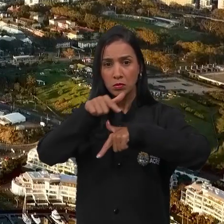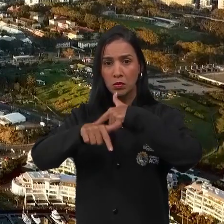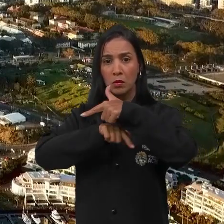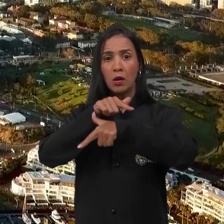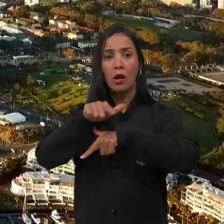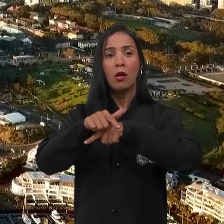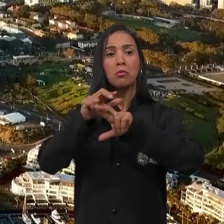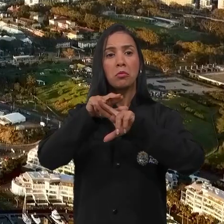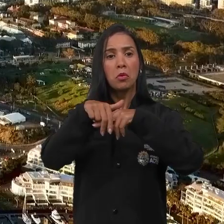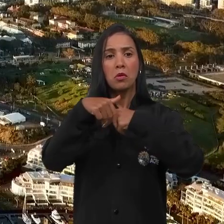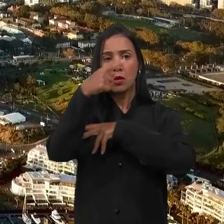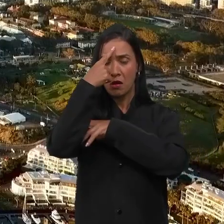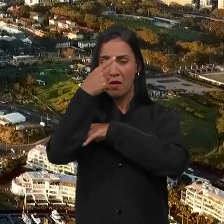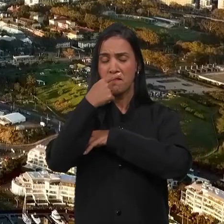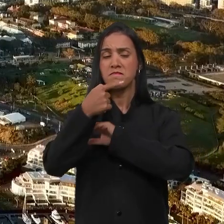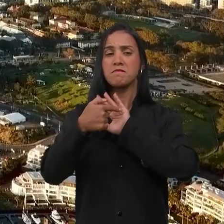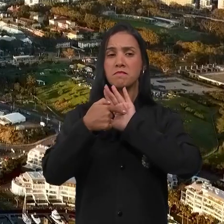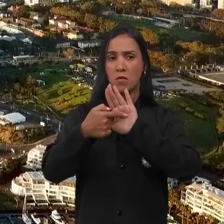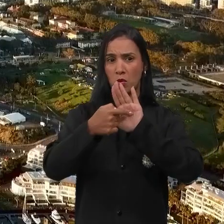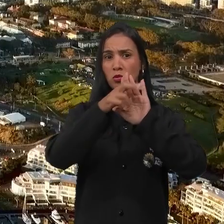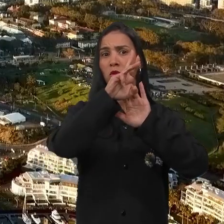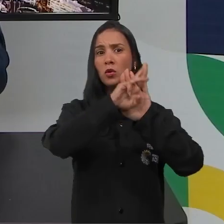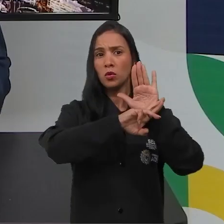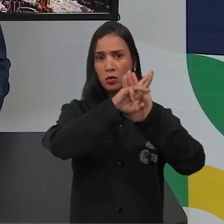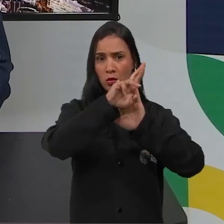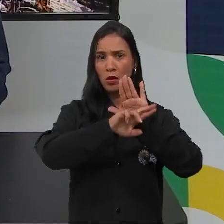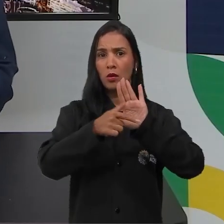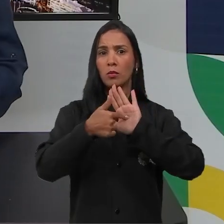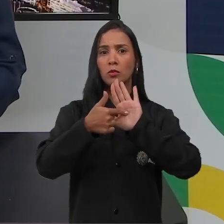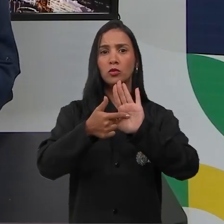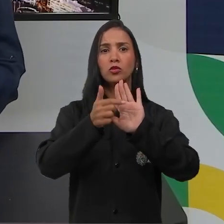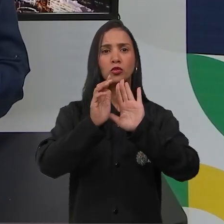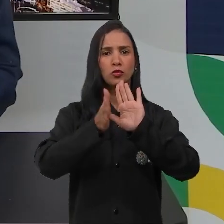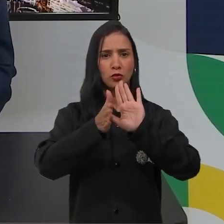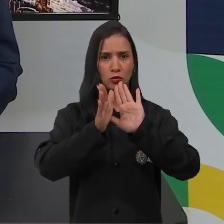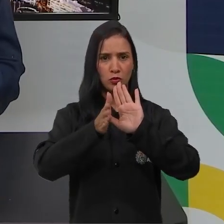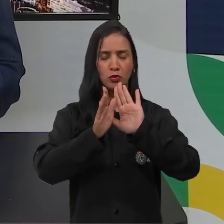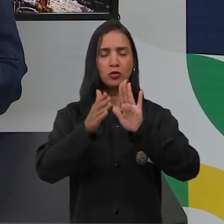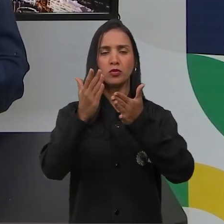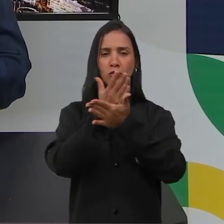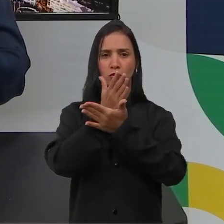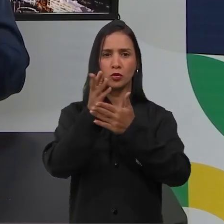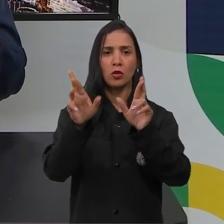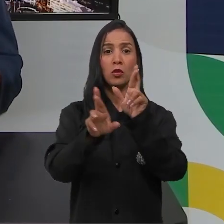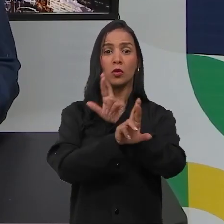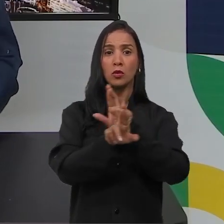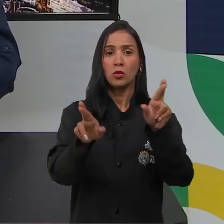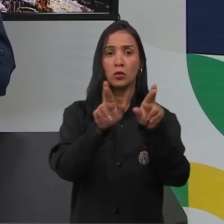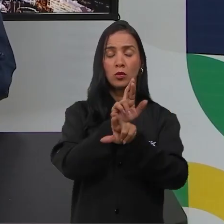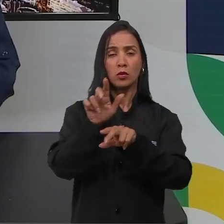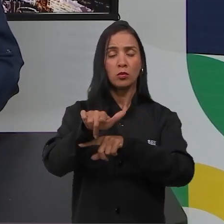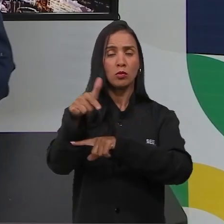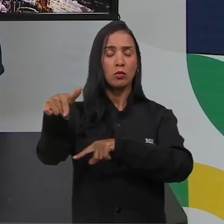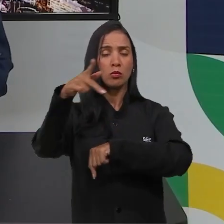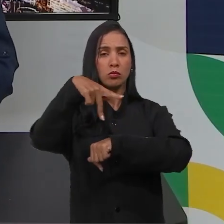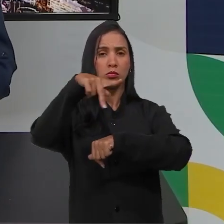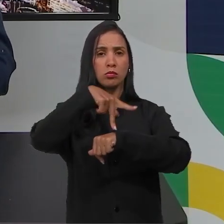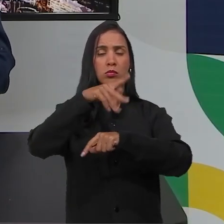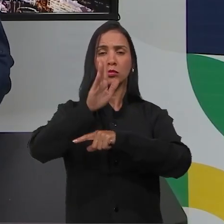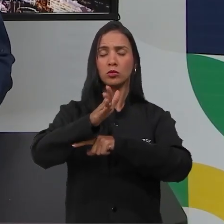mostra justamente o que esse relatório apresenta em relação a alguns países que vão ter um crescimento